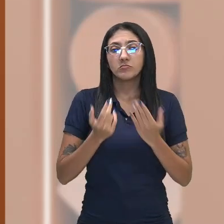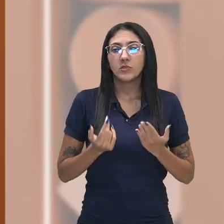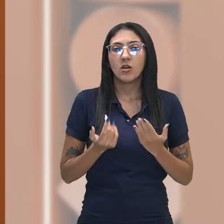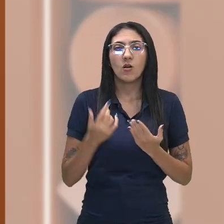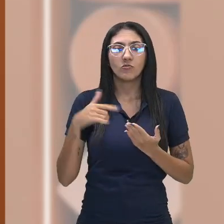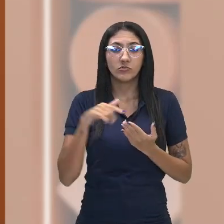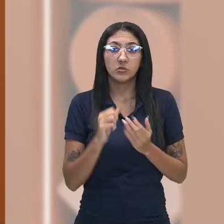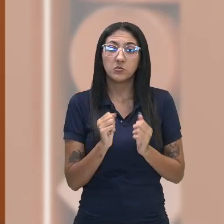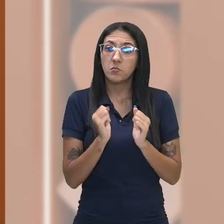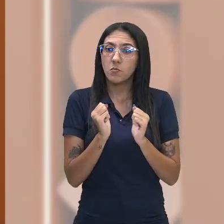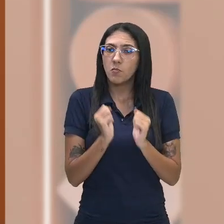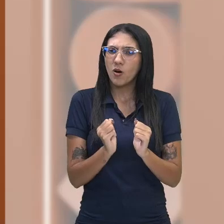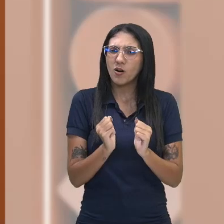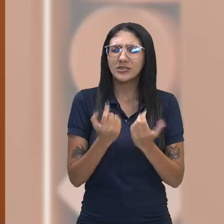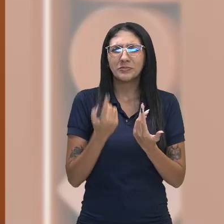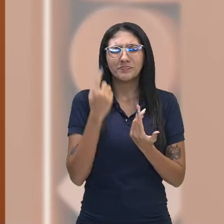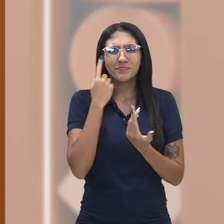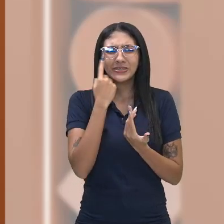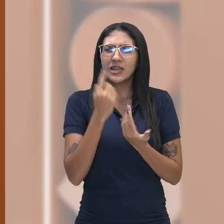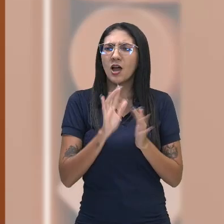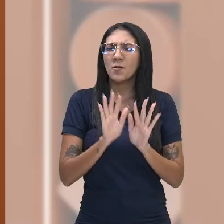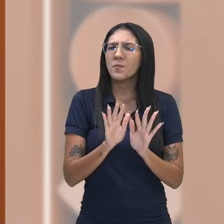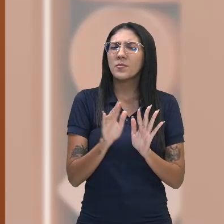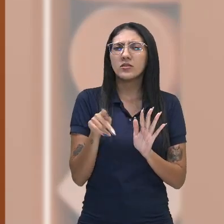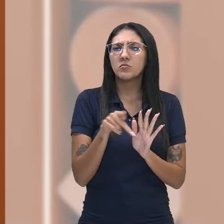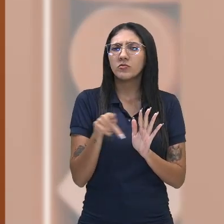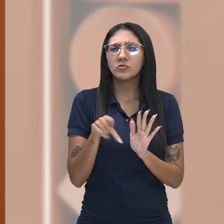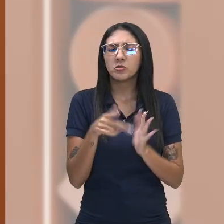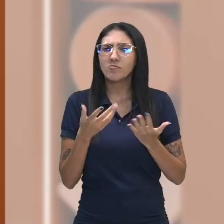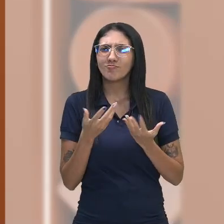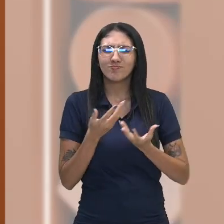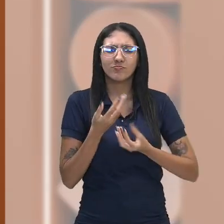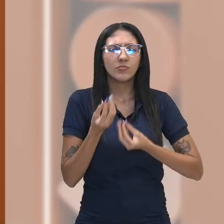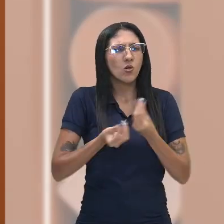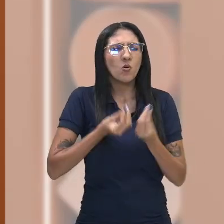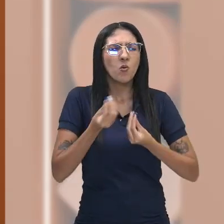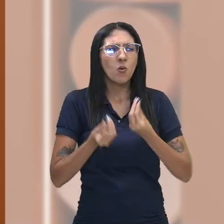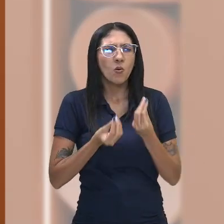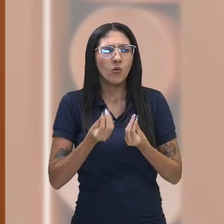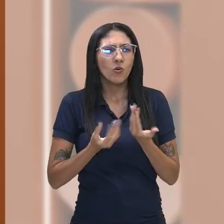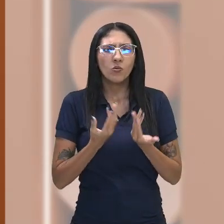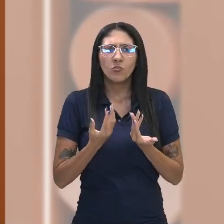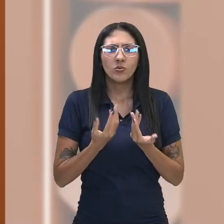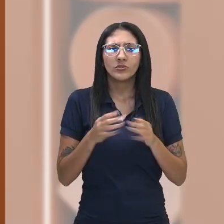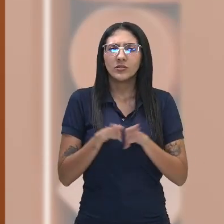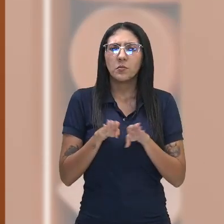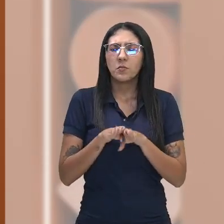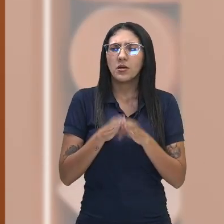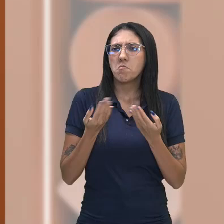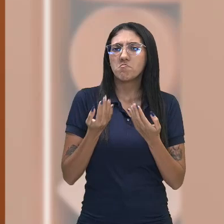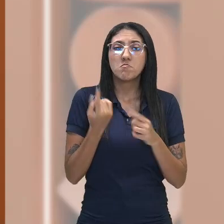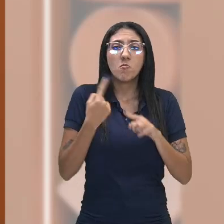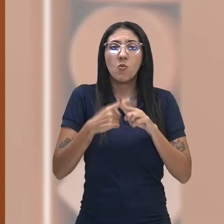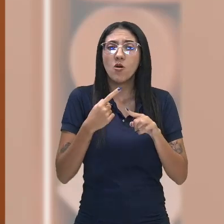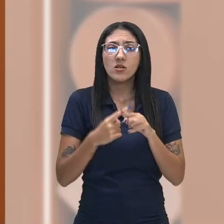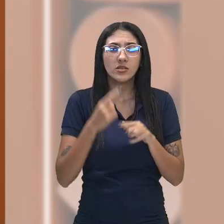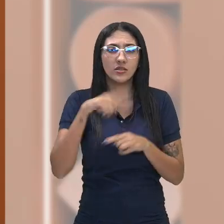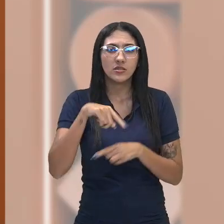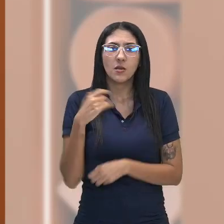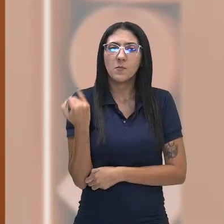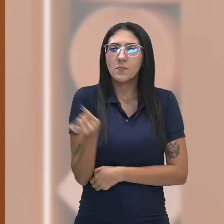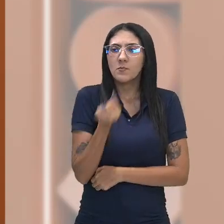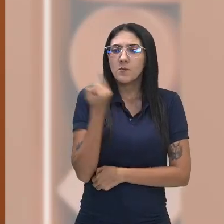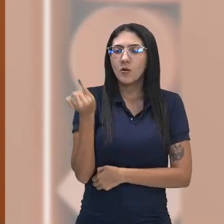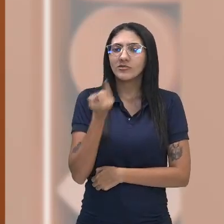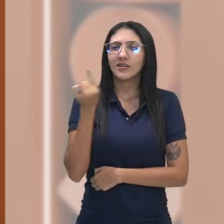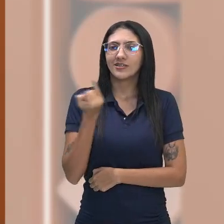querido aluno, estar me perguntando, mas professor Ian, afinal de contas, o porquê da importância,